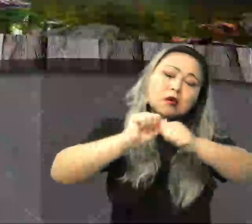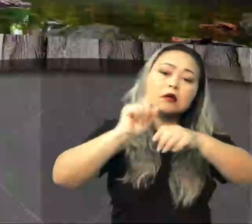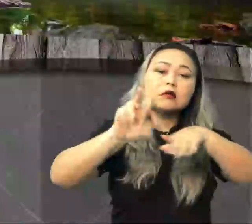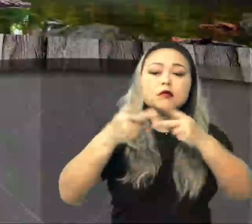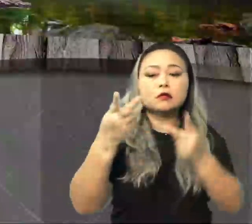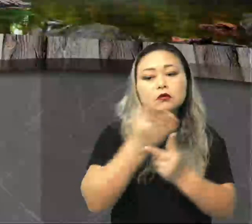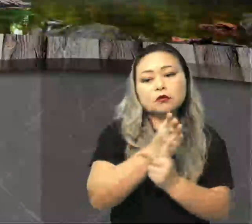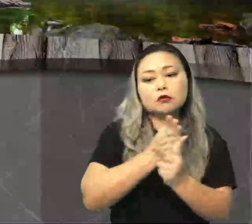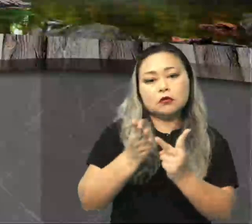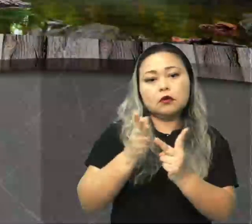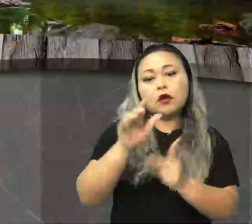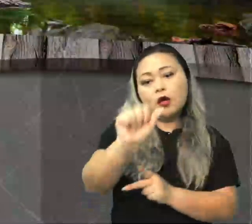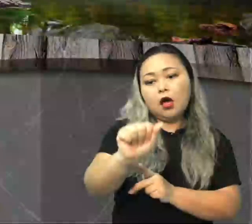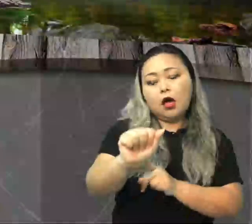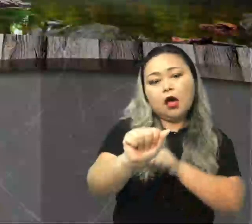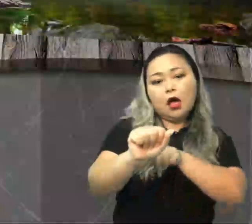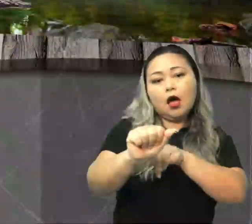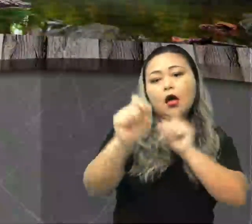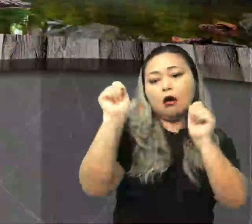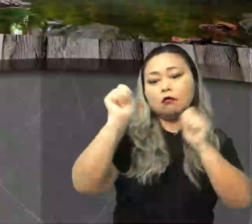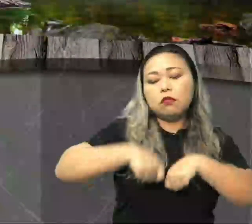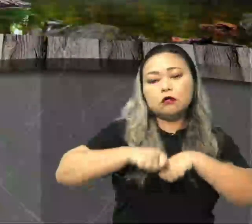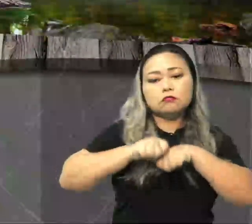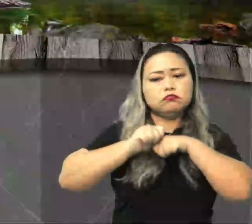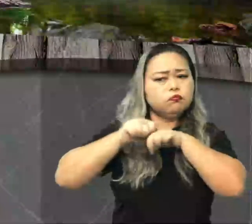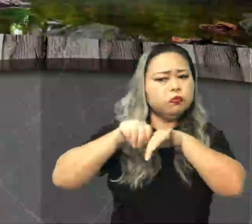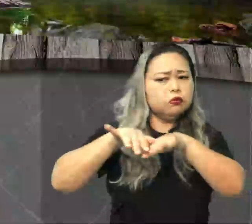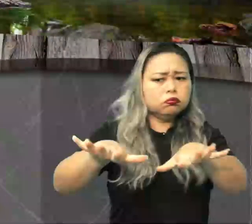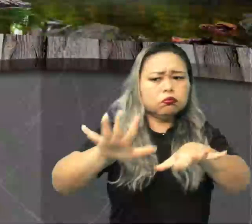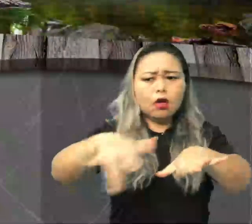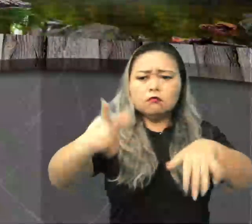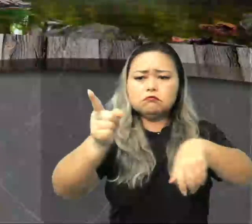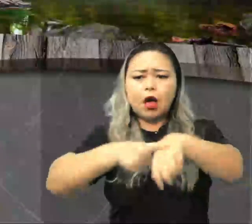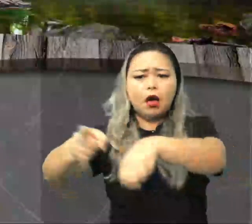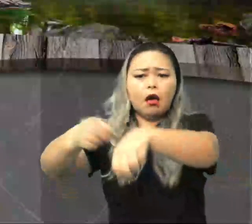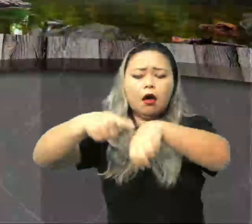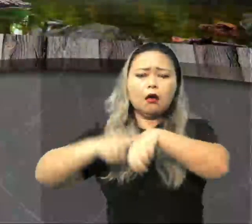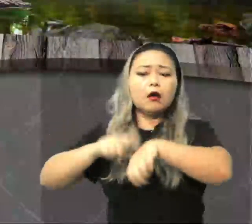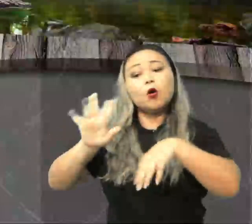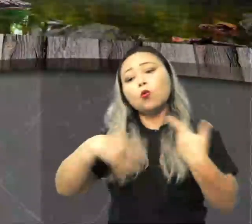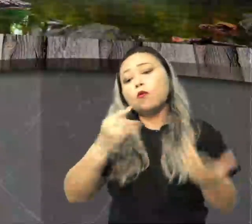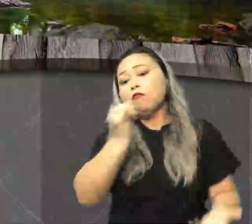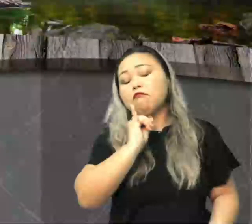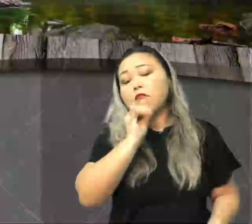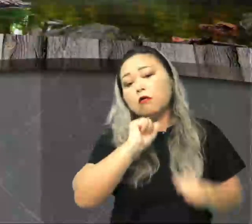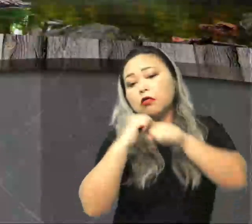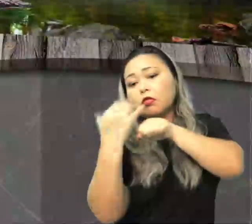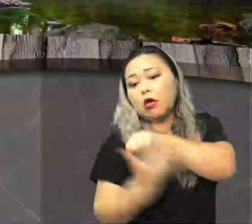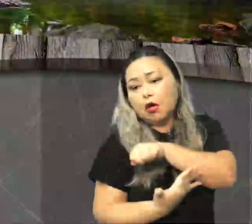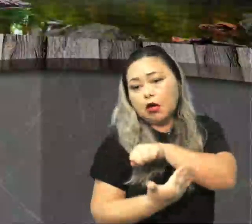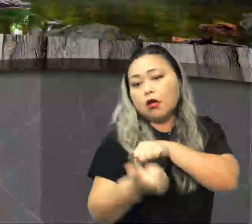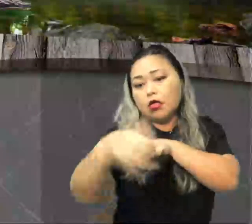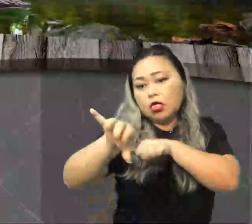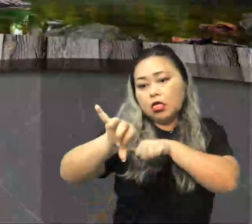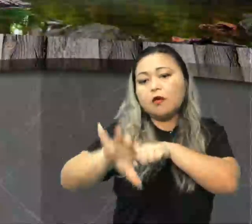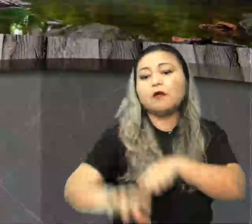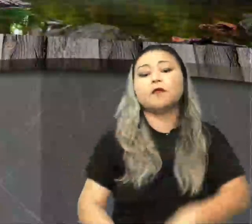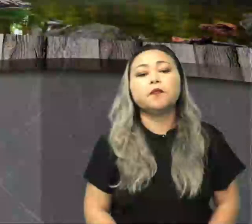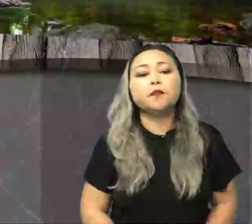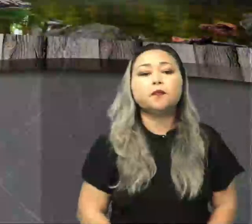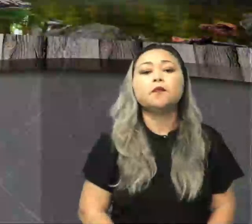esses dois, o A é aquele que pode provocar pandemias, como a gente tem o caso do Covid-19, tá